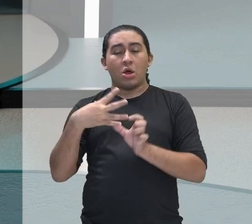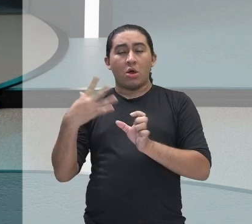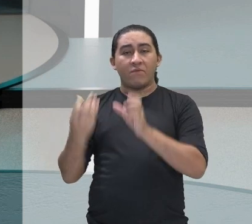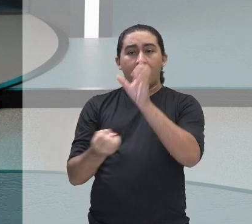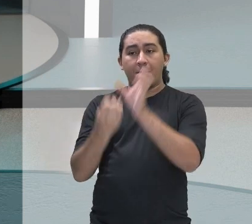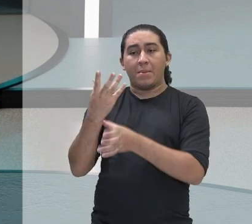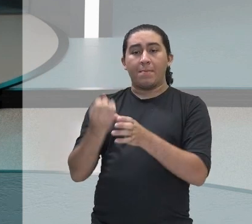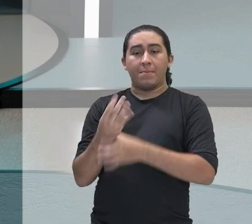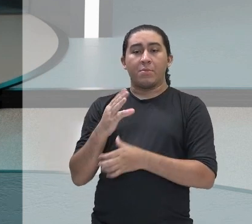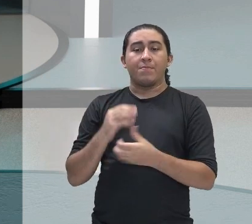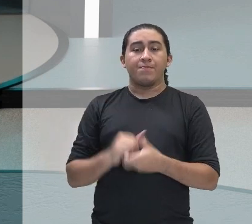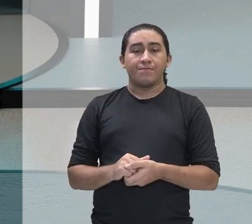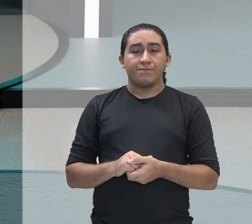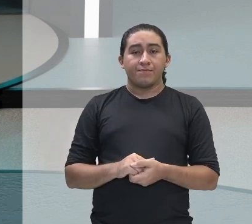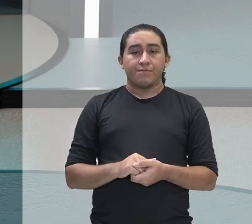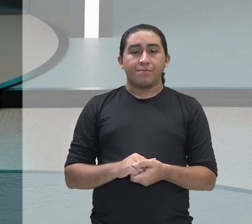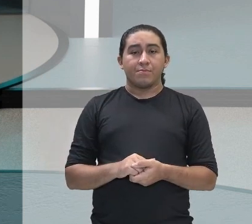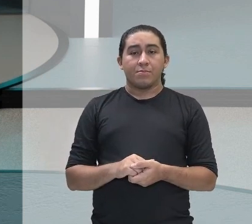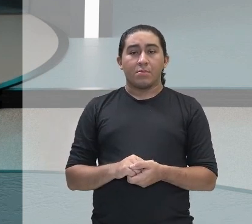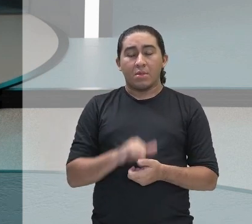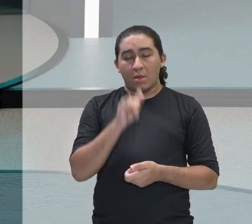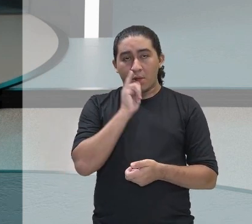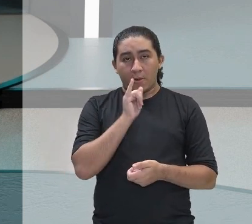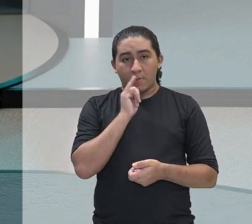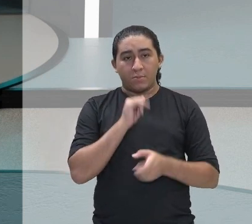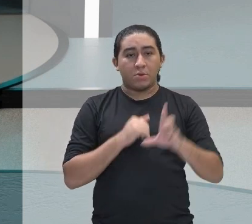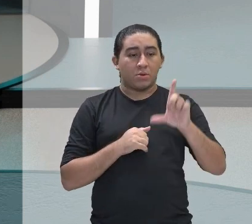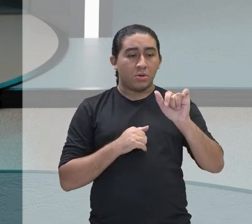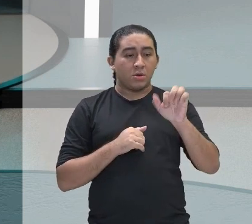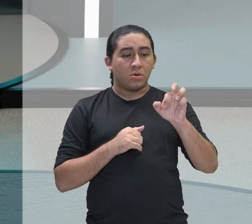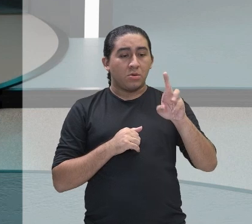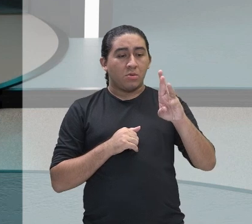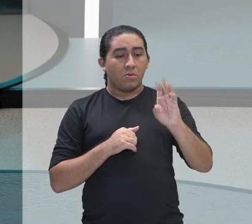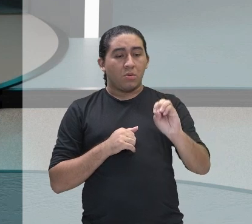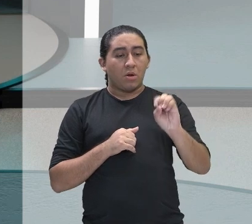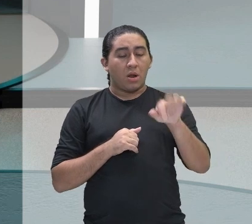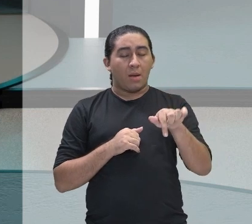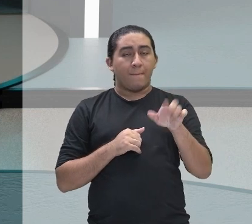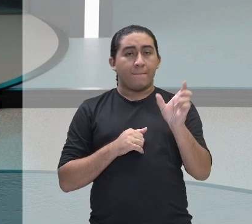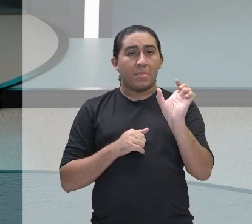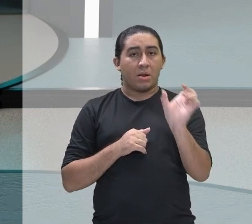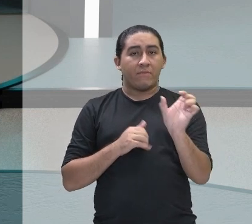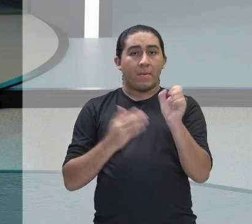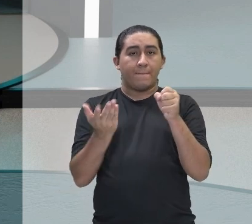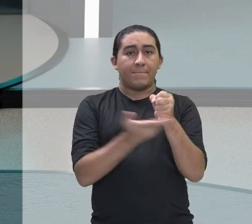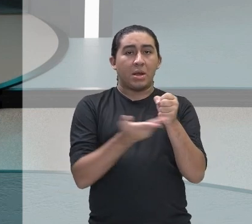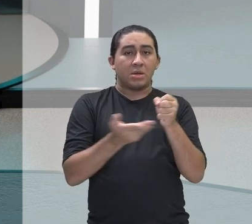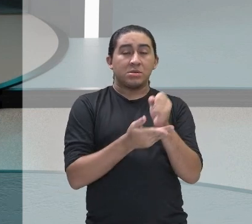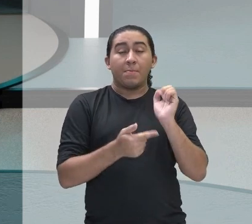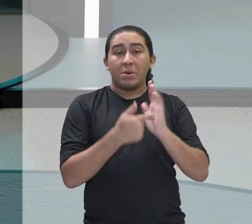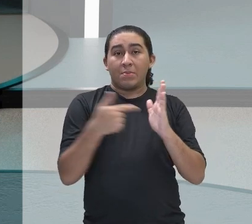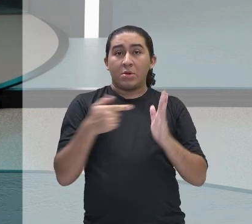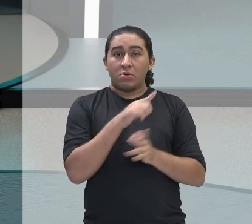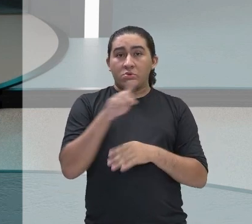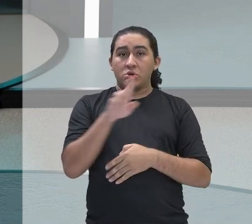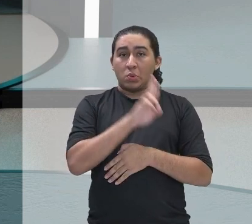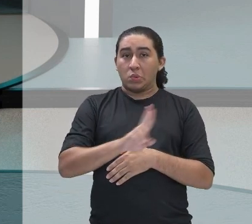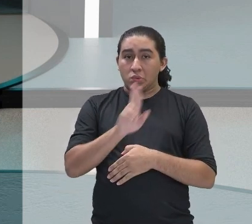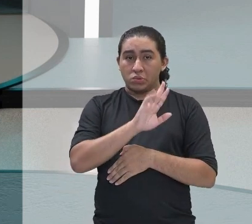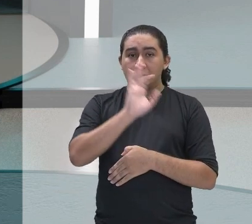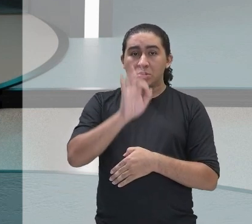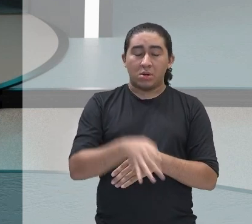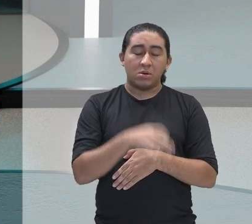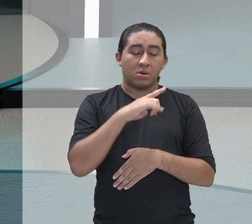Livro, primitivo, é aquela palavra base, é aquela que é a primeira palavra que você vai utilizar